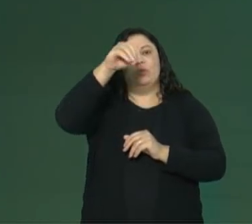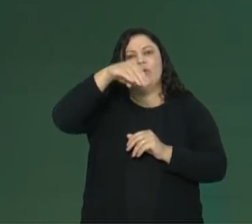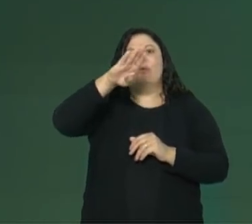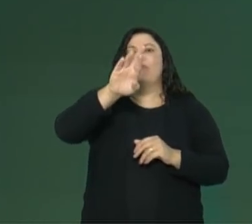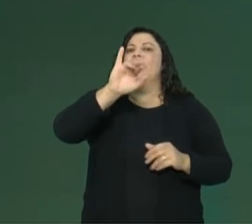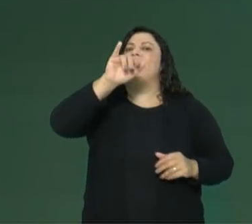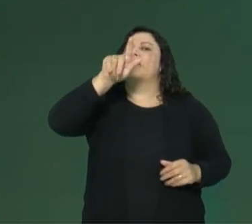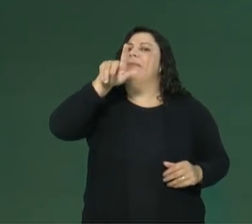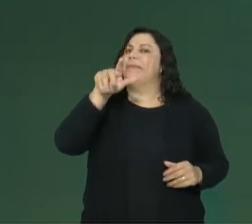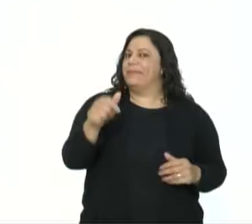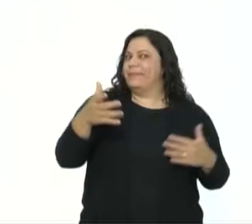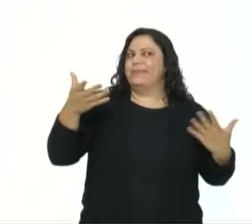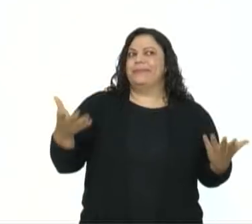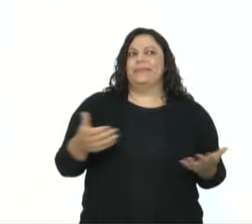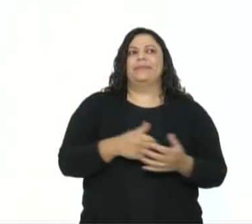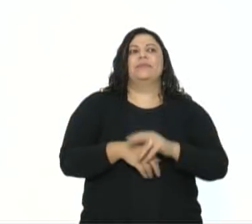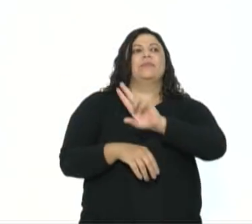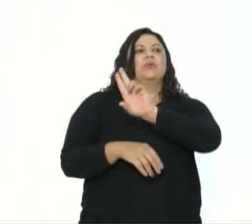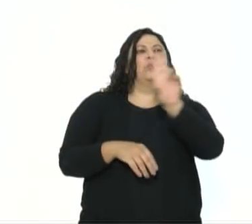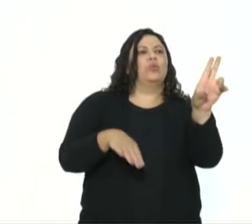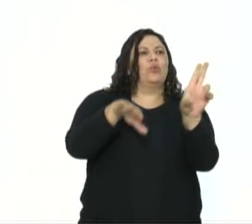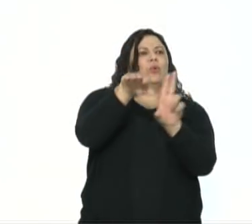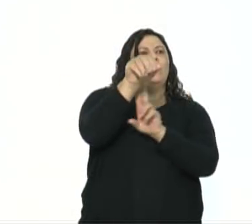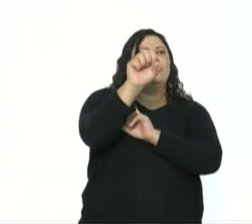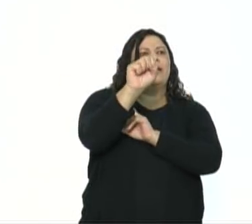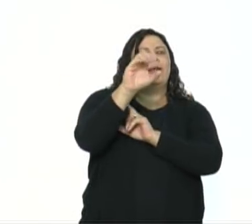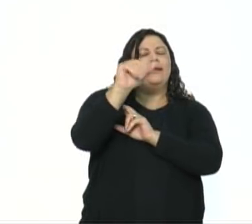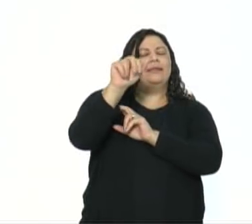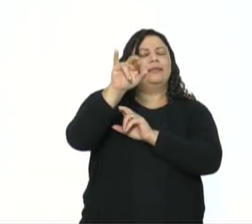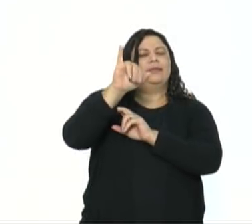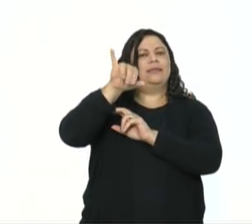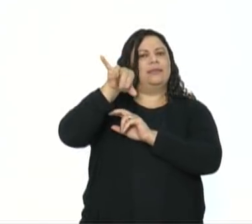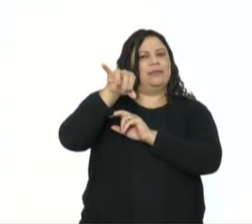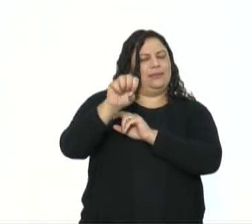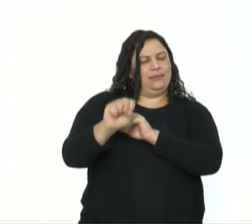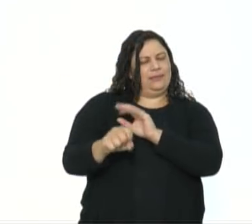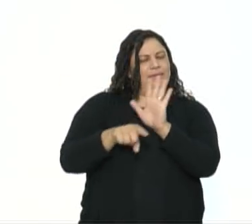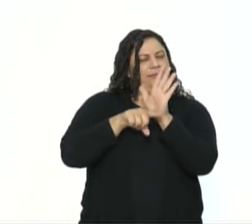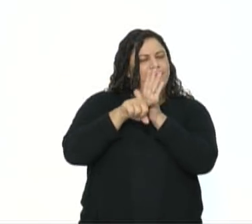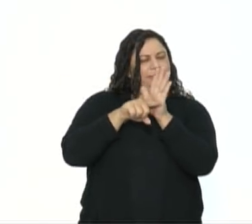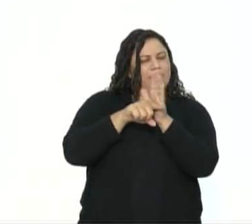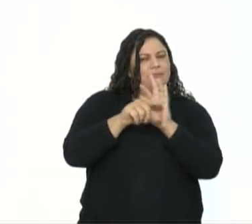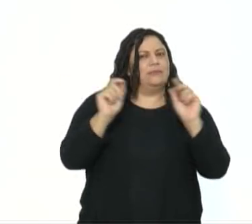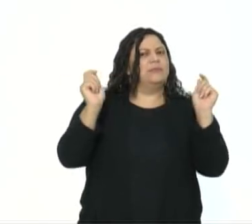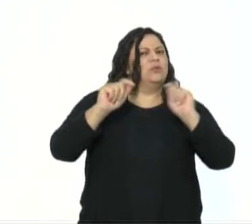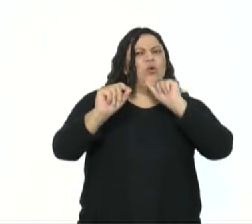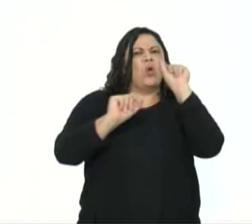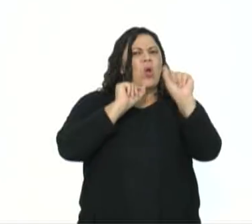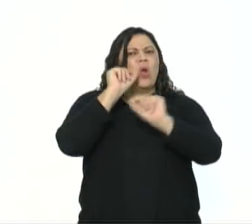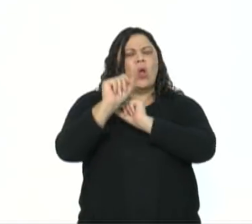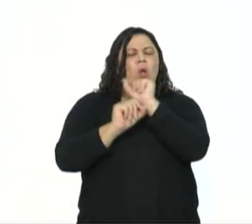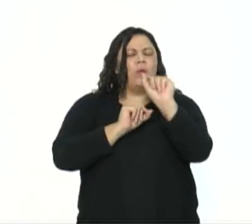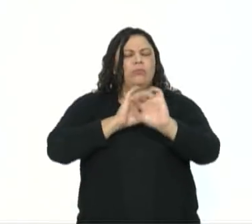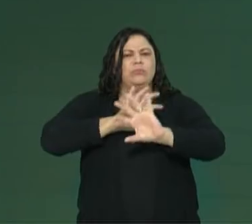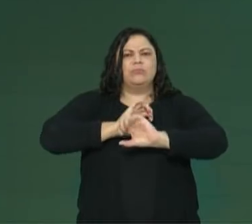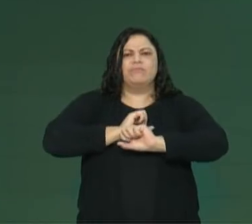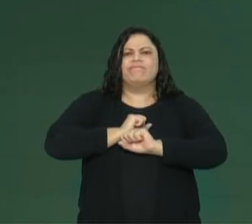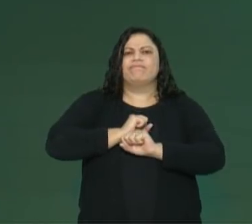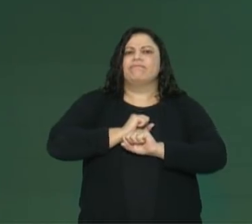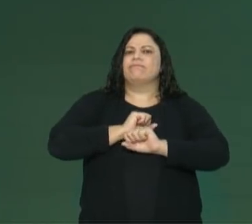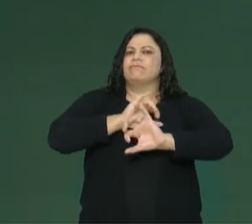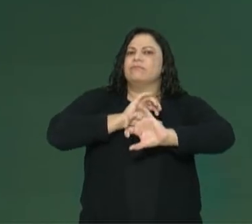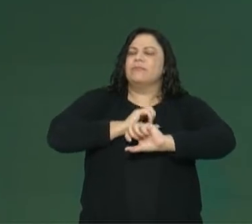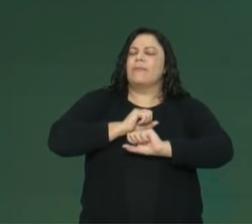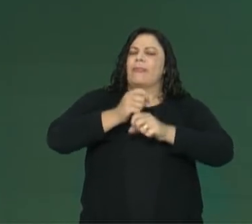Nome científico, Ascaris lumbricoides. Como que você se contamina? Ingestão de ovos. Esses ovos que podem